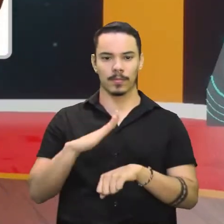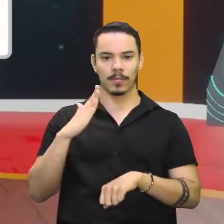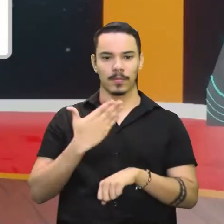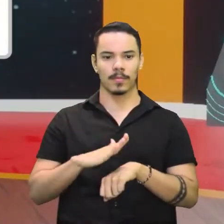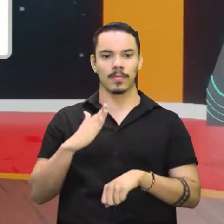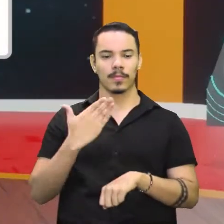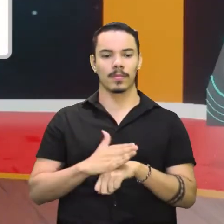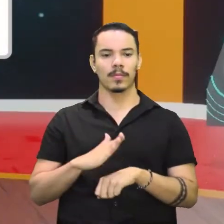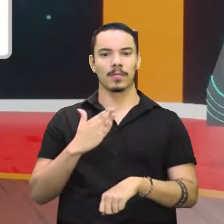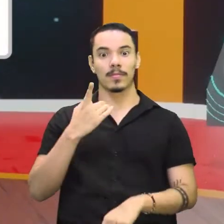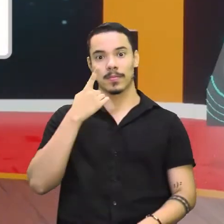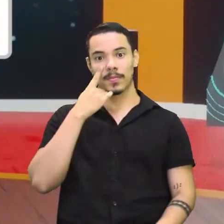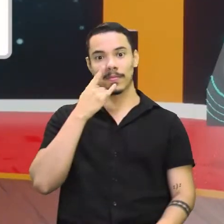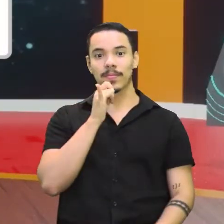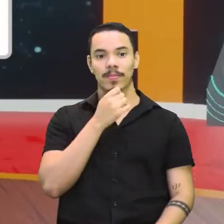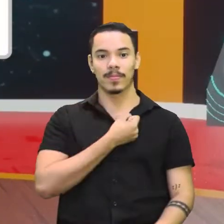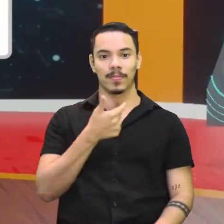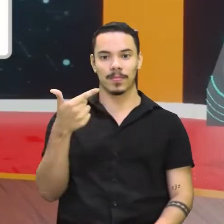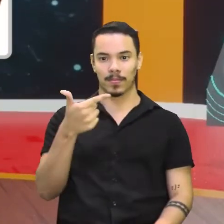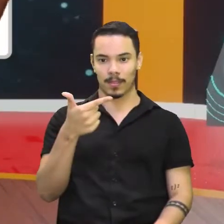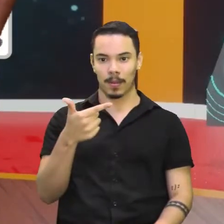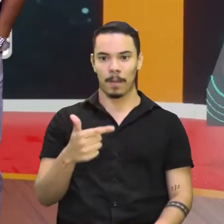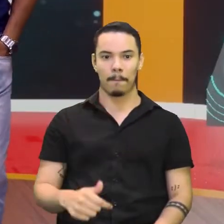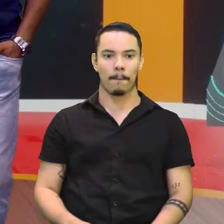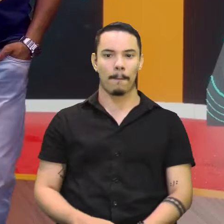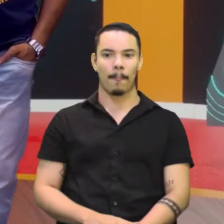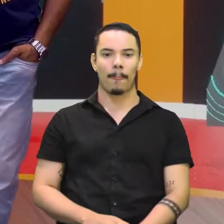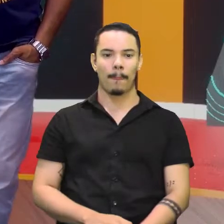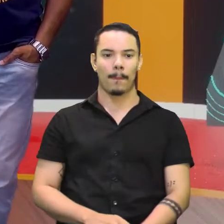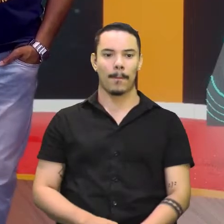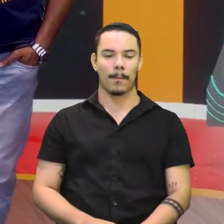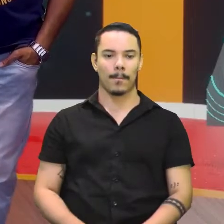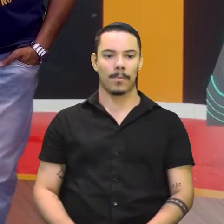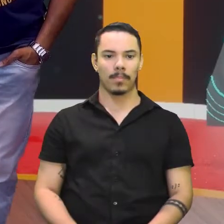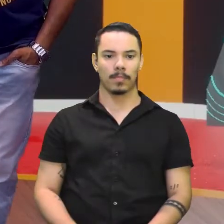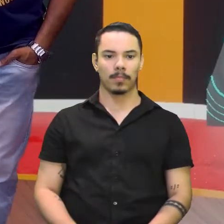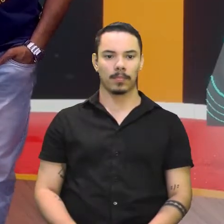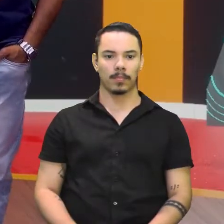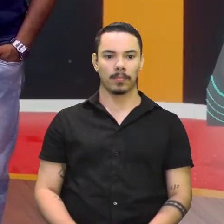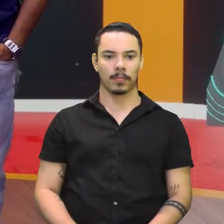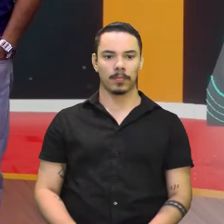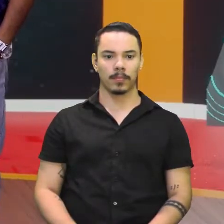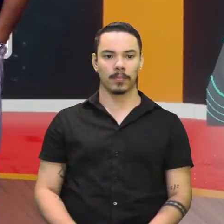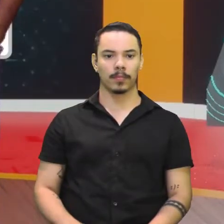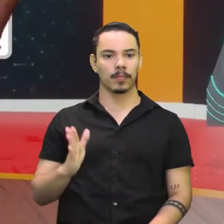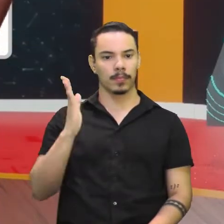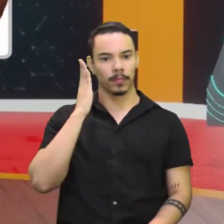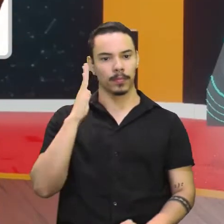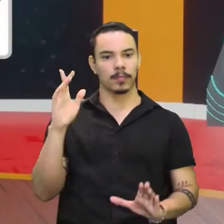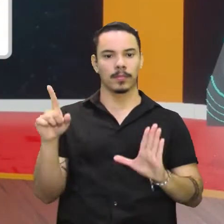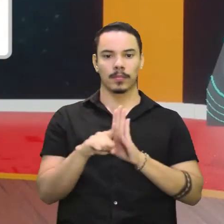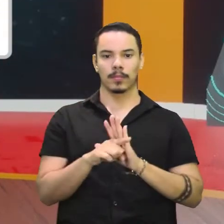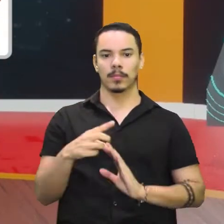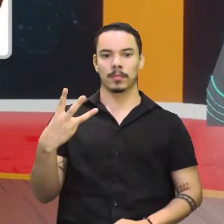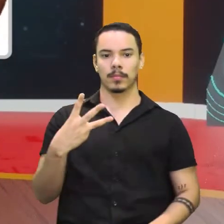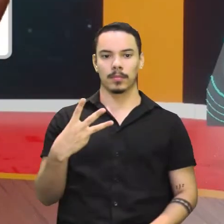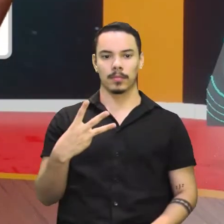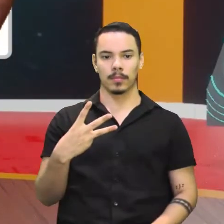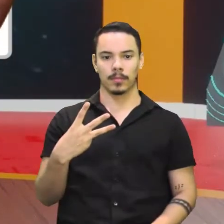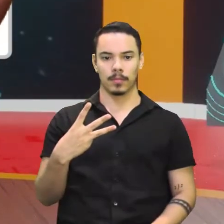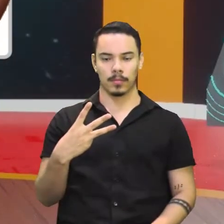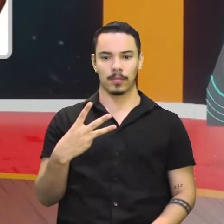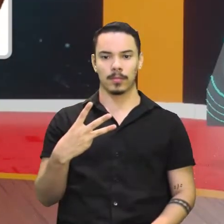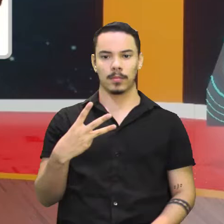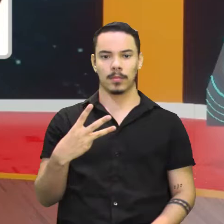exemplo. Exemplo de número 2, vamos fazer junto com vocês. Olha lá. Sabendo que menos 3, vamos na lousa para a gente